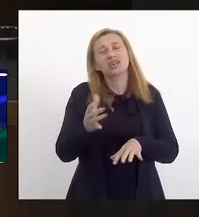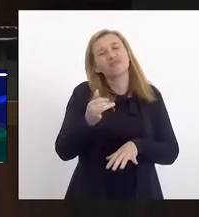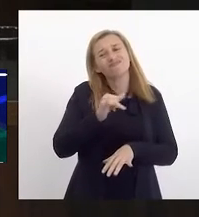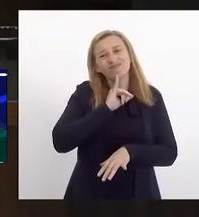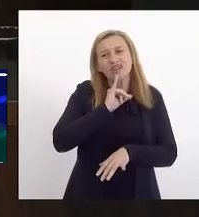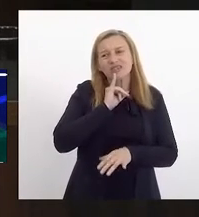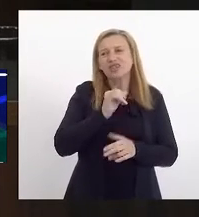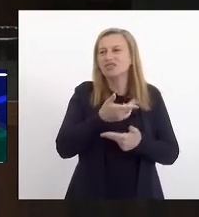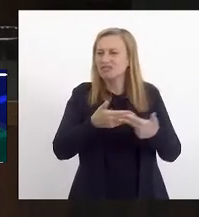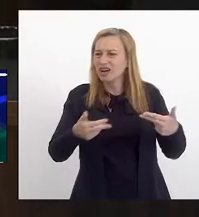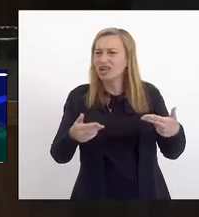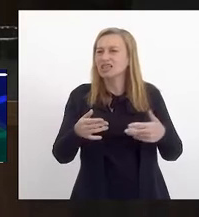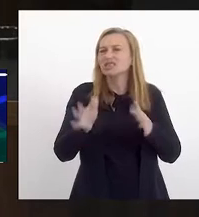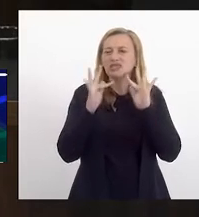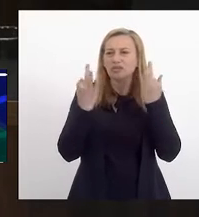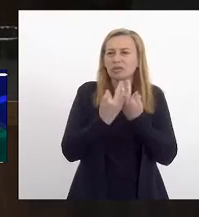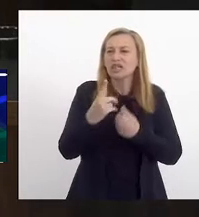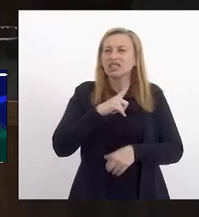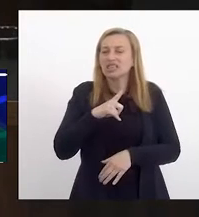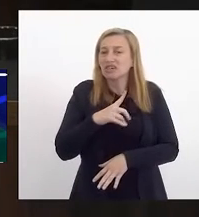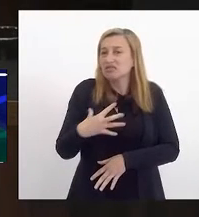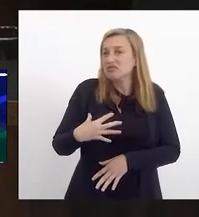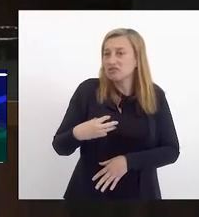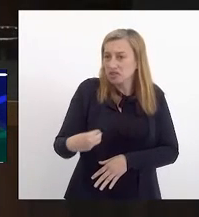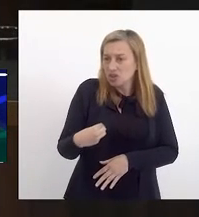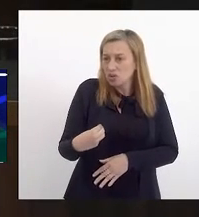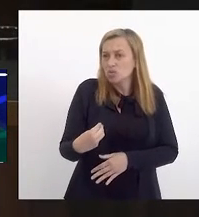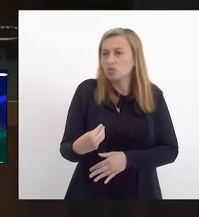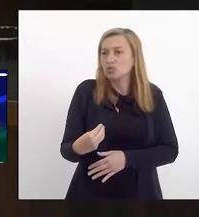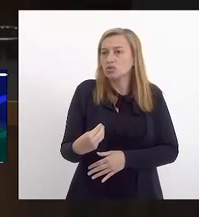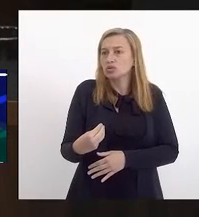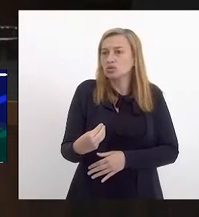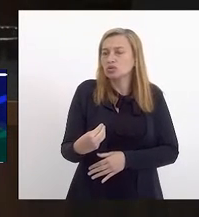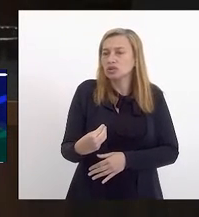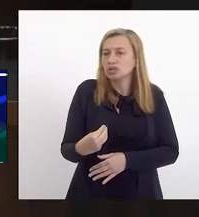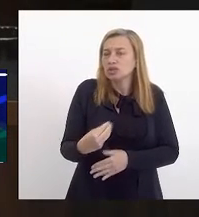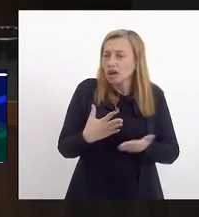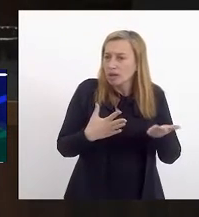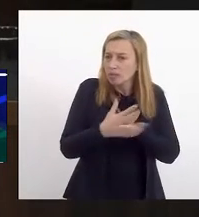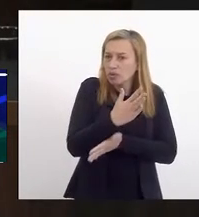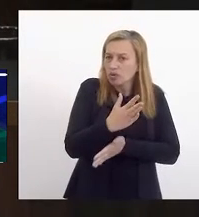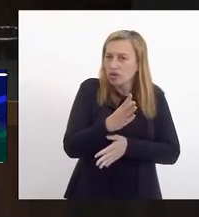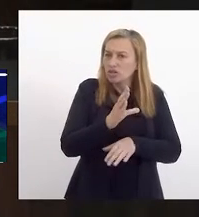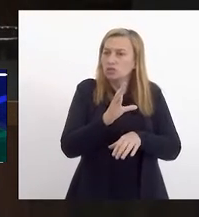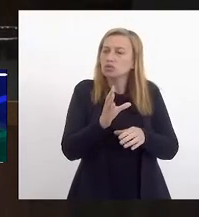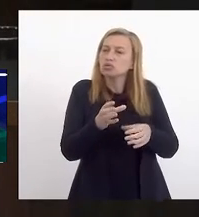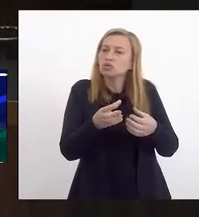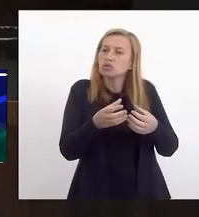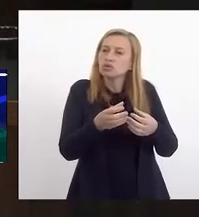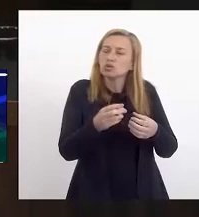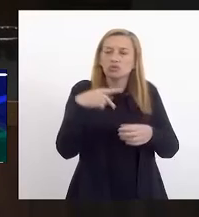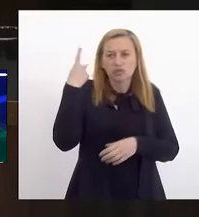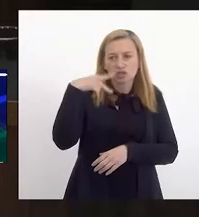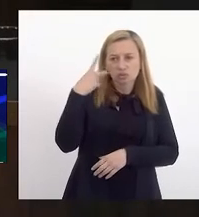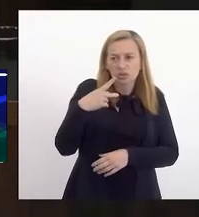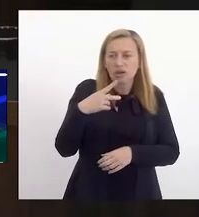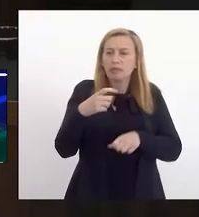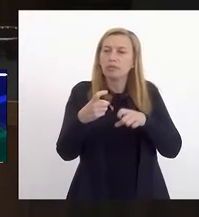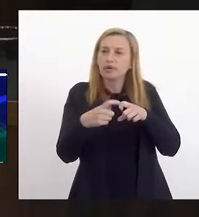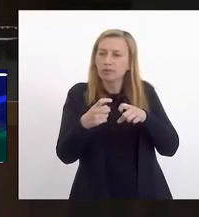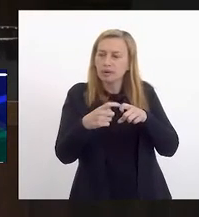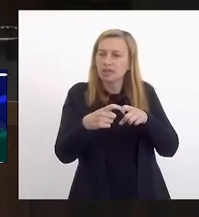os seus filhos e membros aprovados num concurso vestibular para